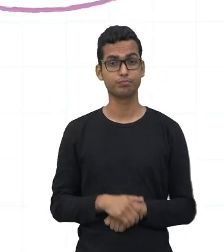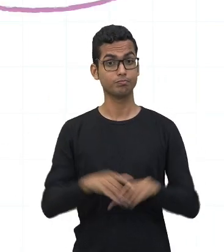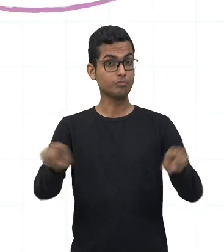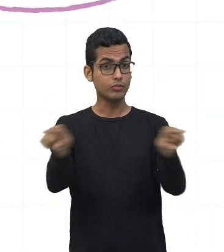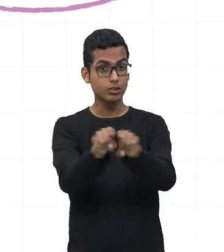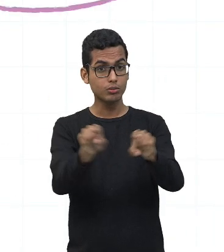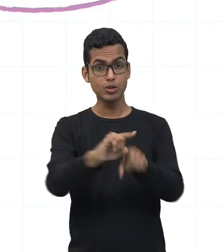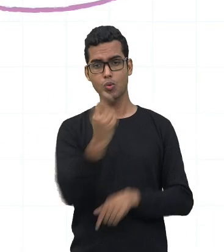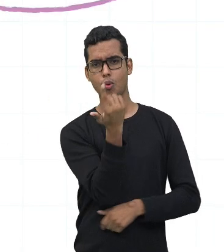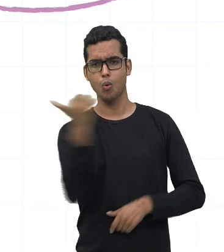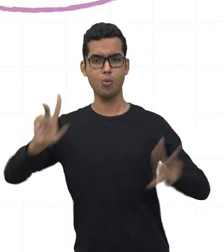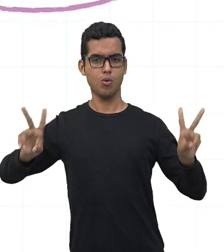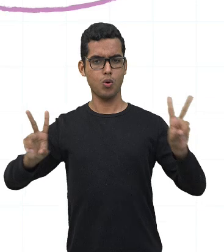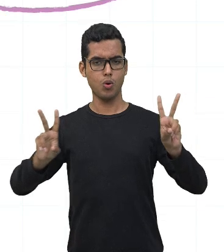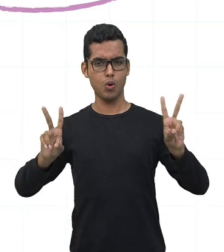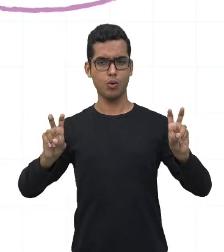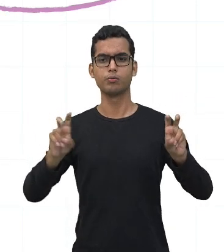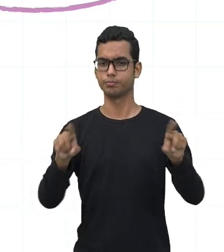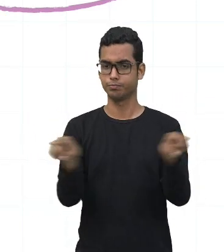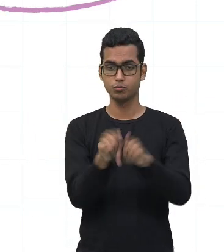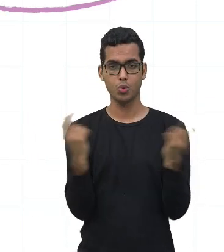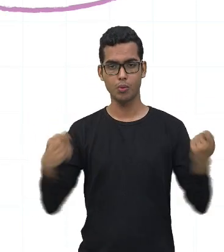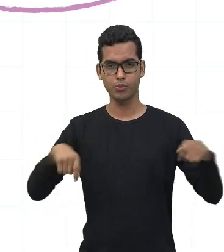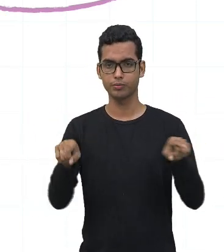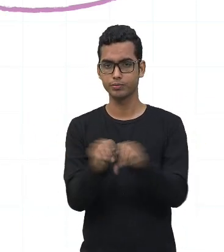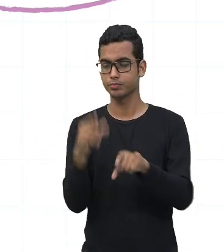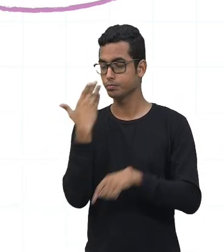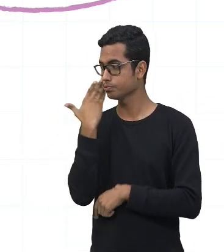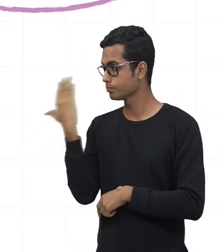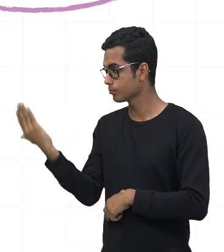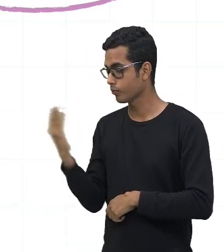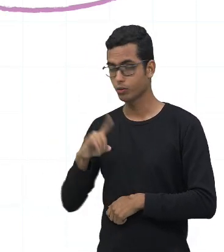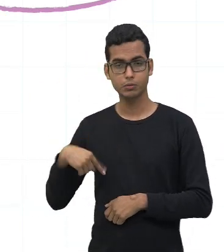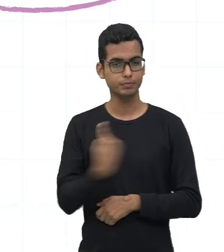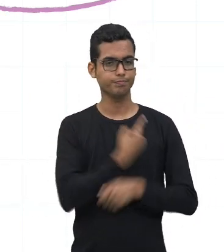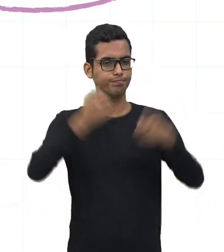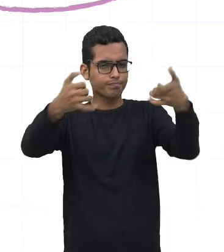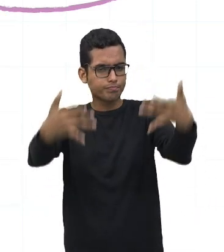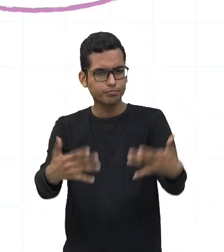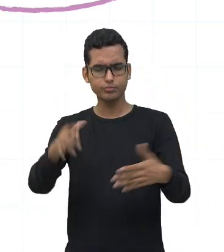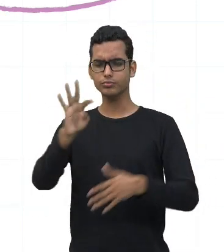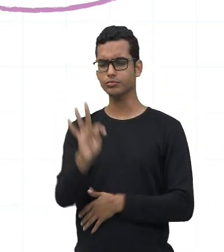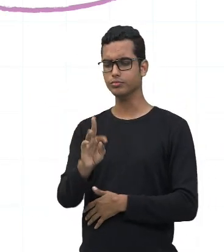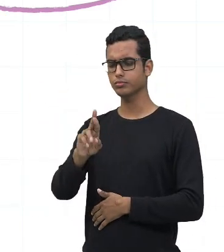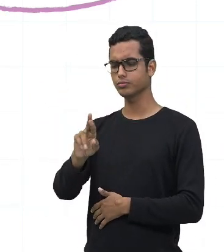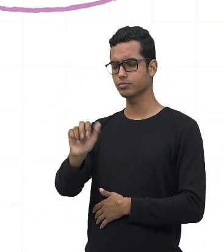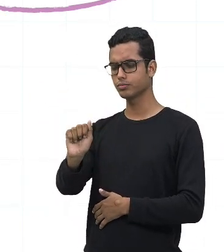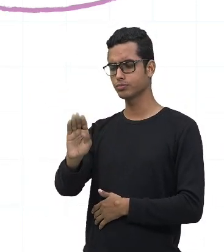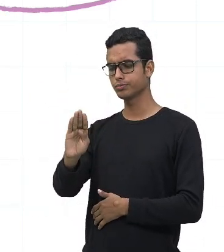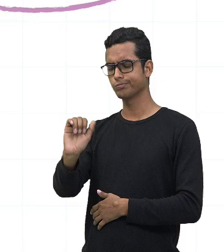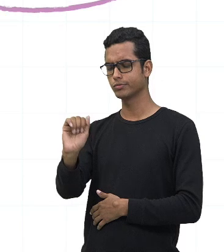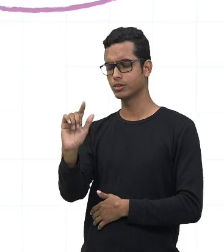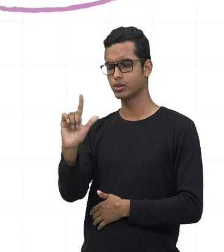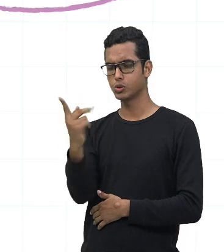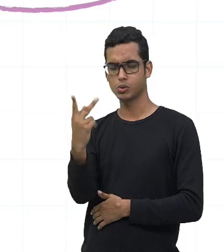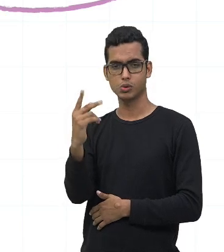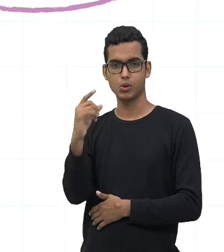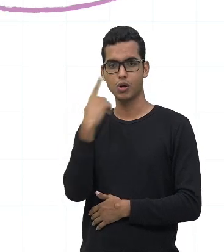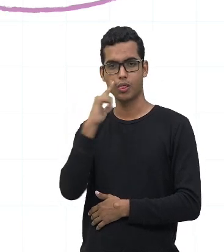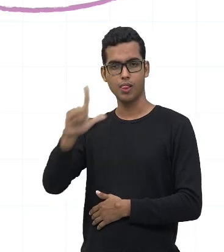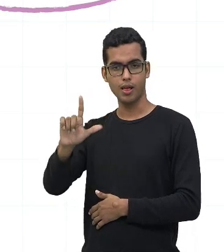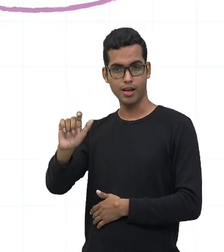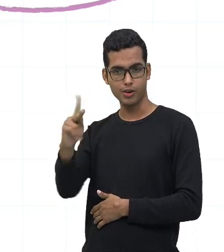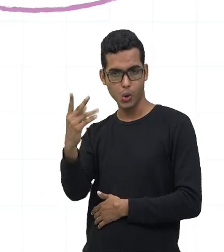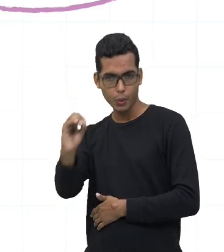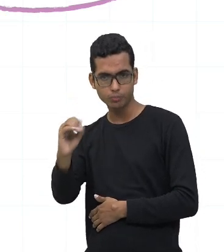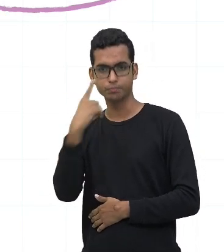outro assunto que podemos abordar também. Quando nós falamos de trabalho, vem à nossa mente